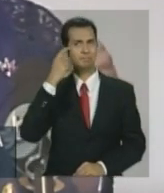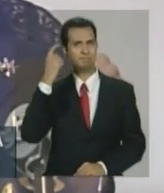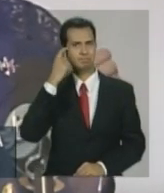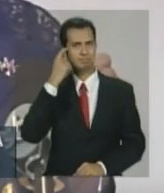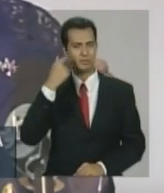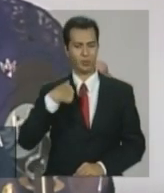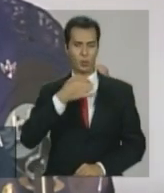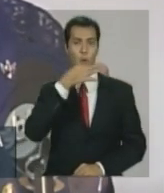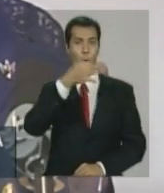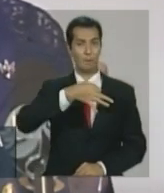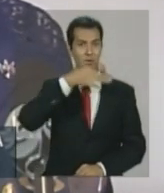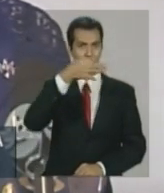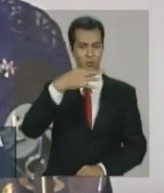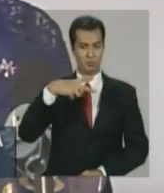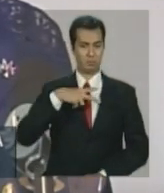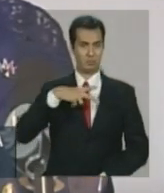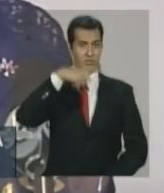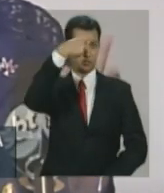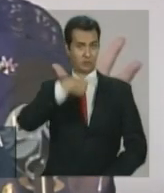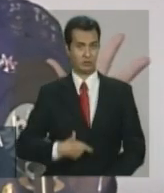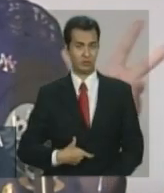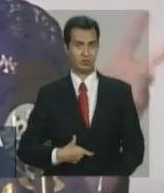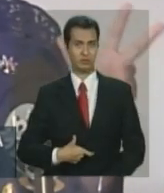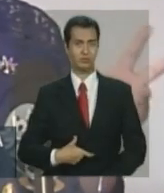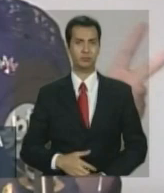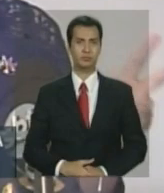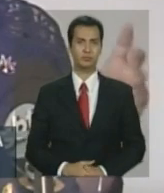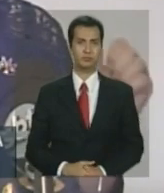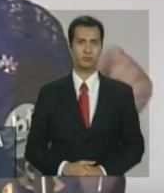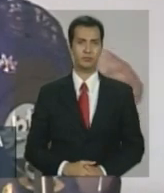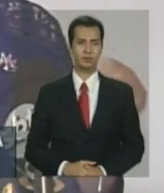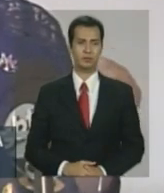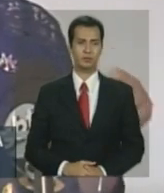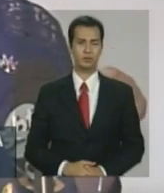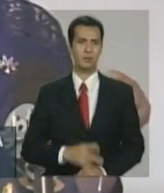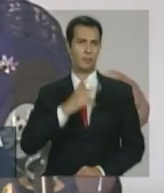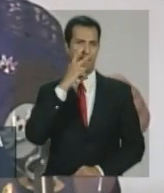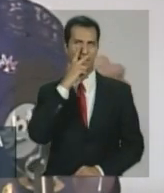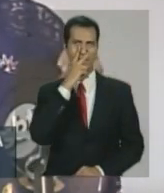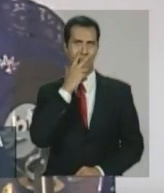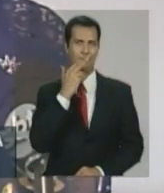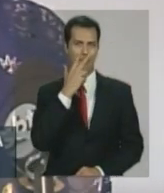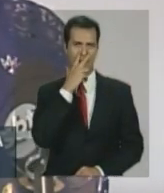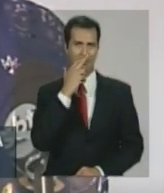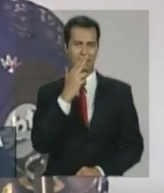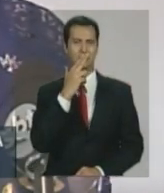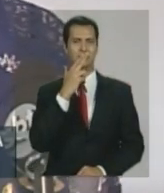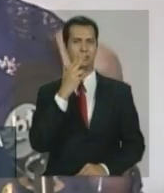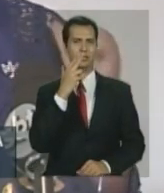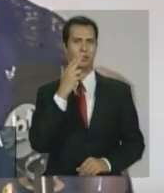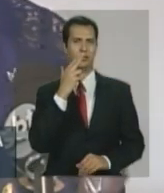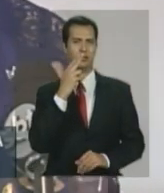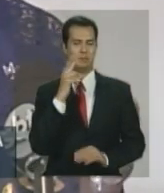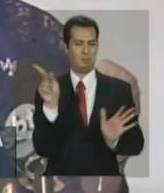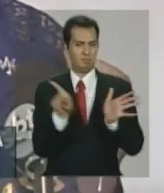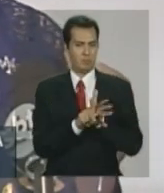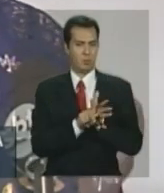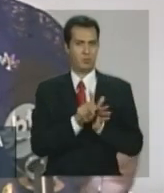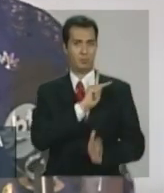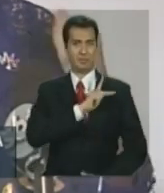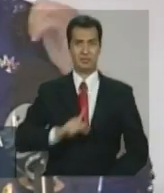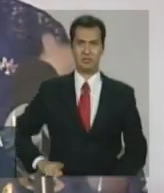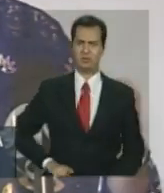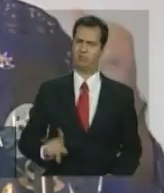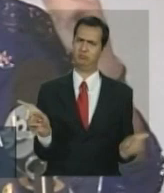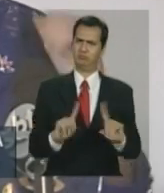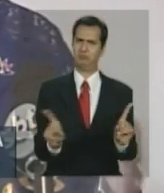a minha opinião pessoal, ela seja a opinião minha como presidenta. Eu quero te dizer o seguinte, eu tenho plena consciência